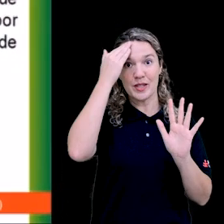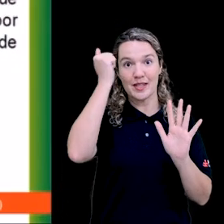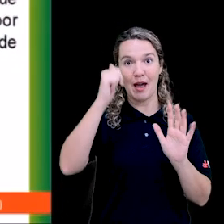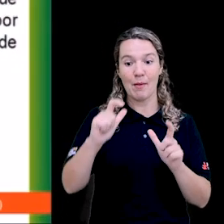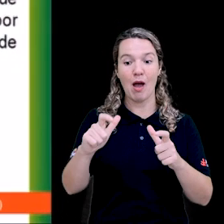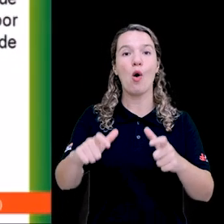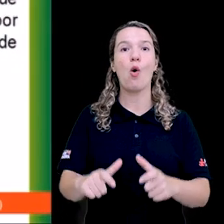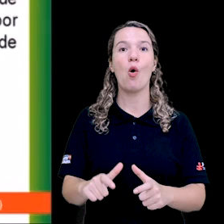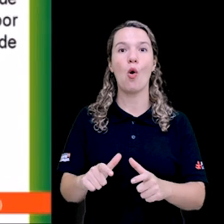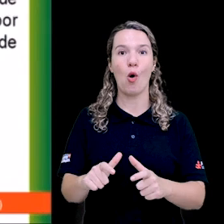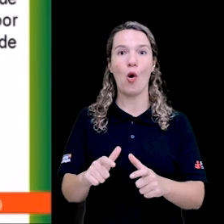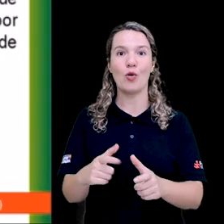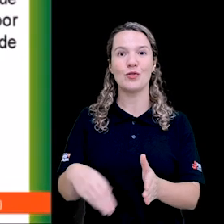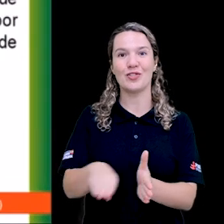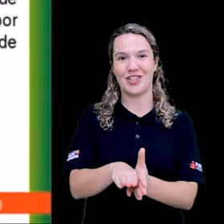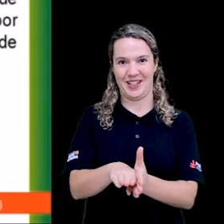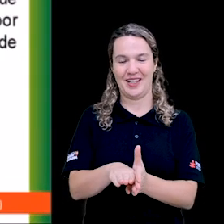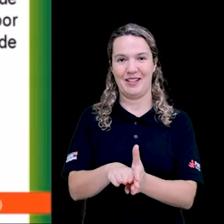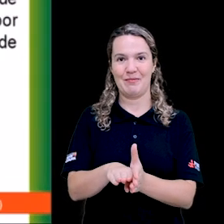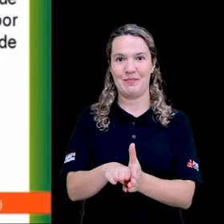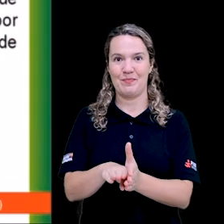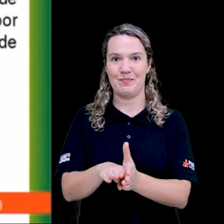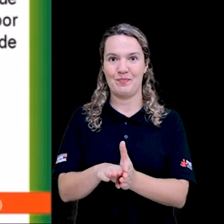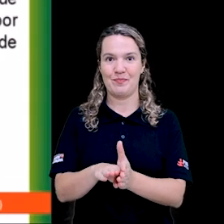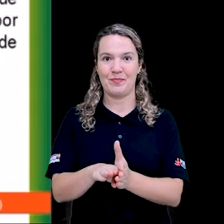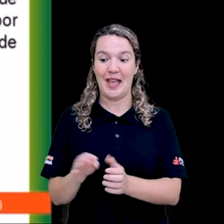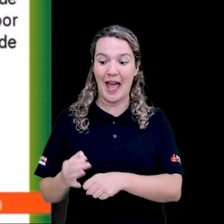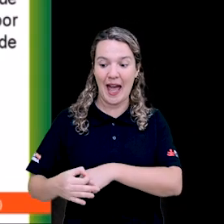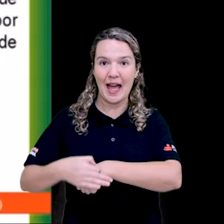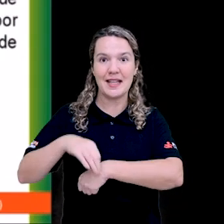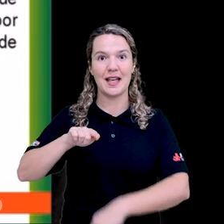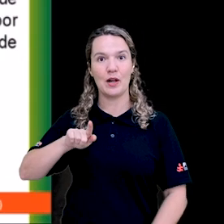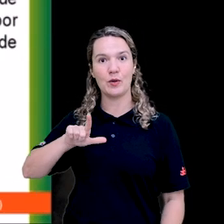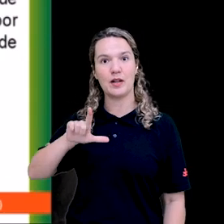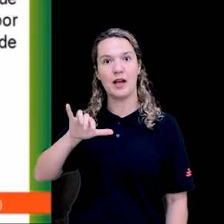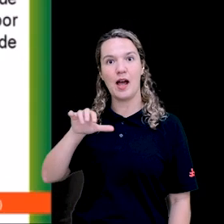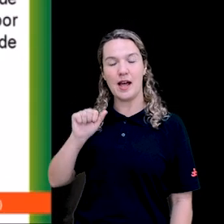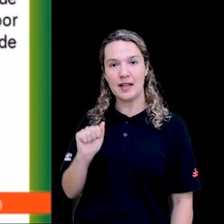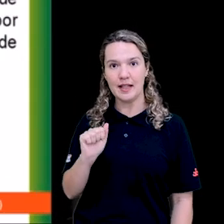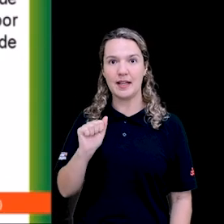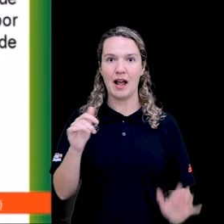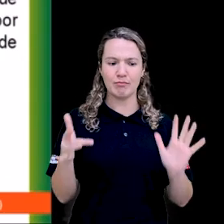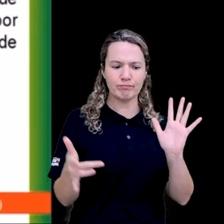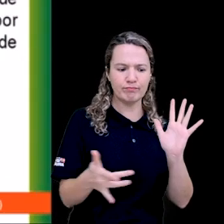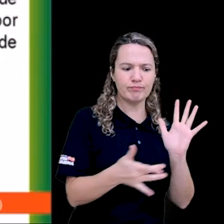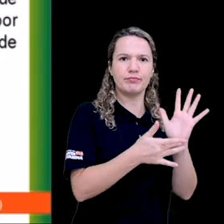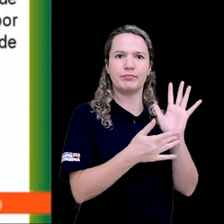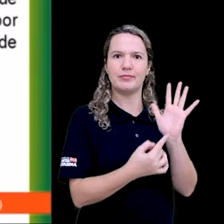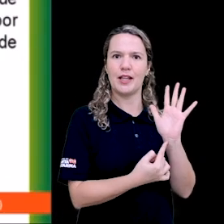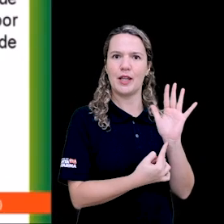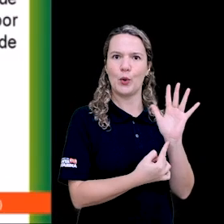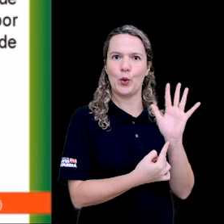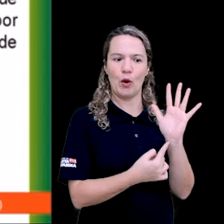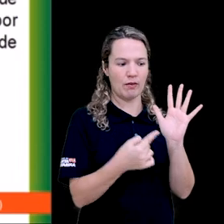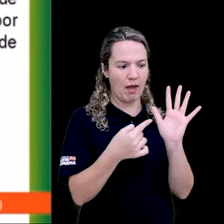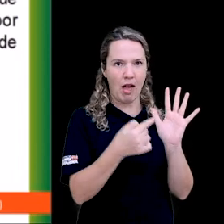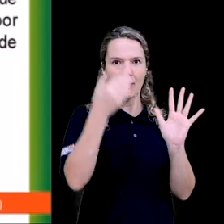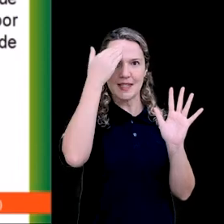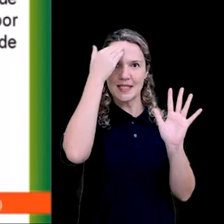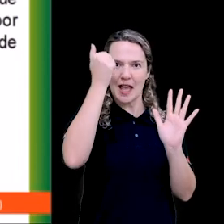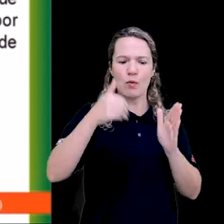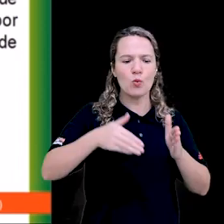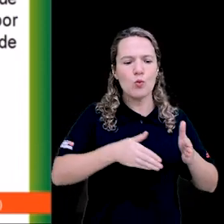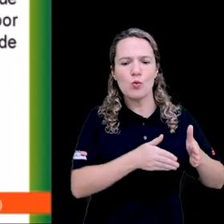célula da glia, ela se fixa no neurônio como se fosse uma espécie de velcro, para que o neurônio então não